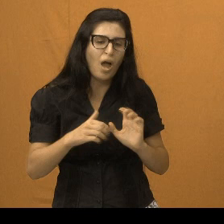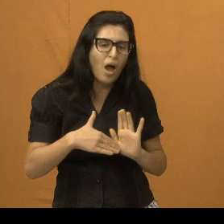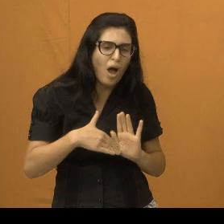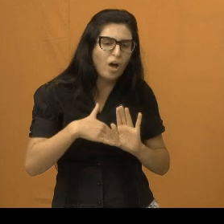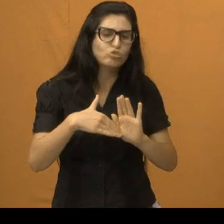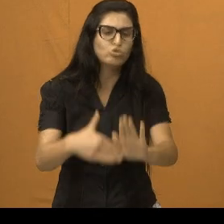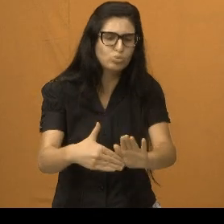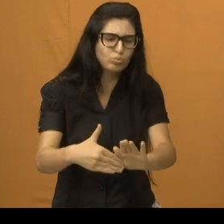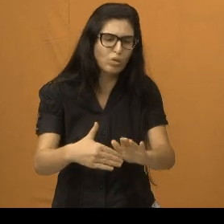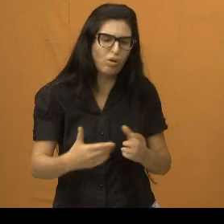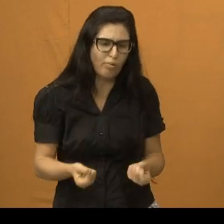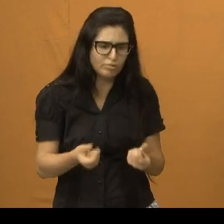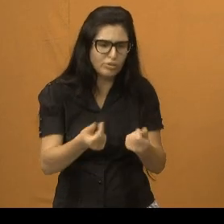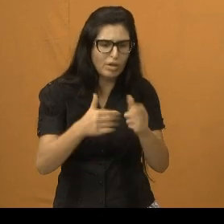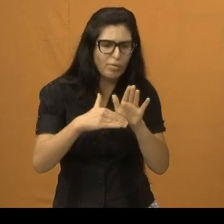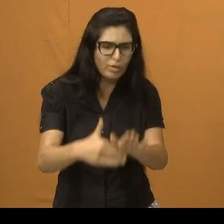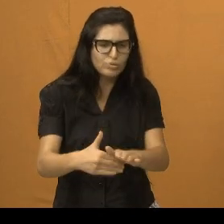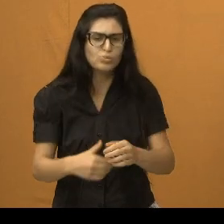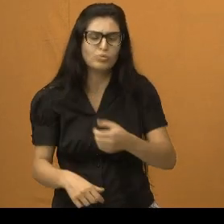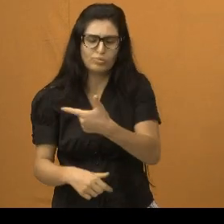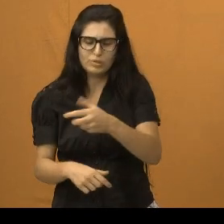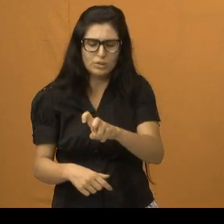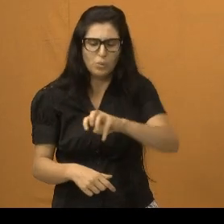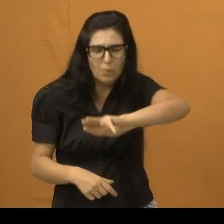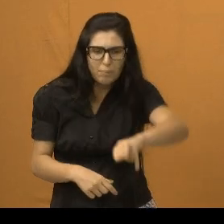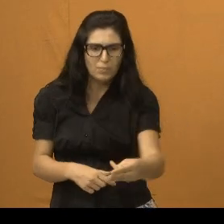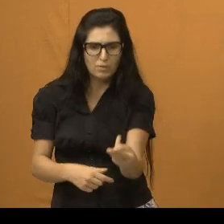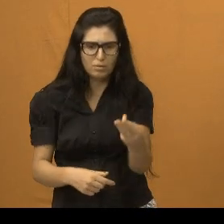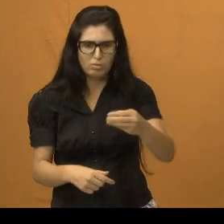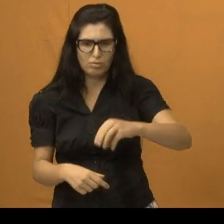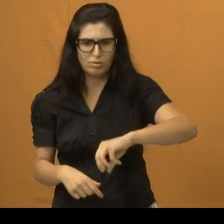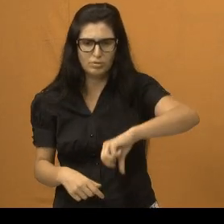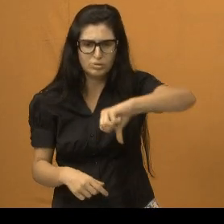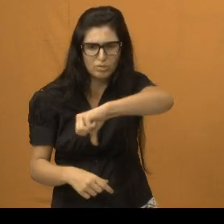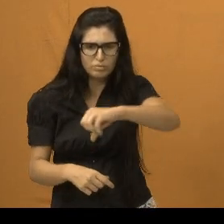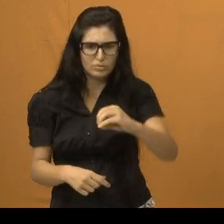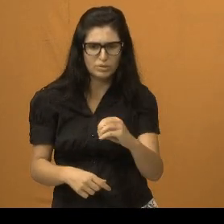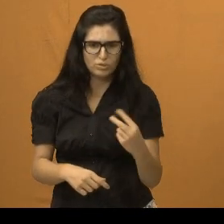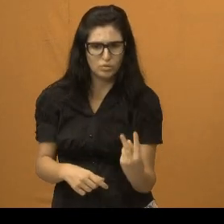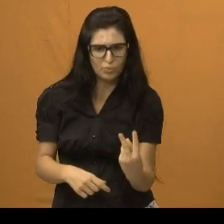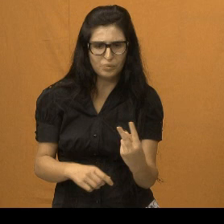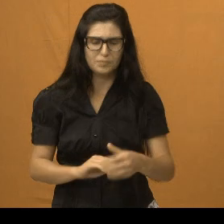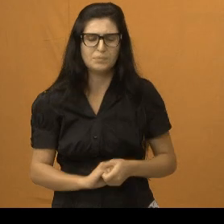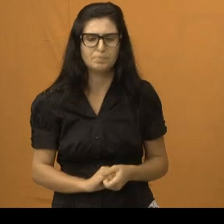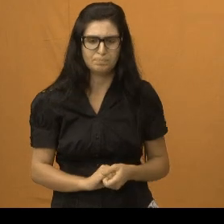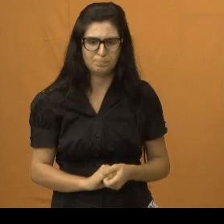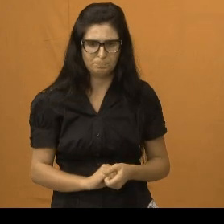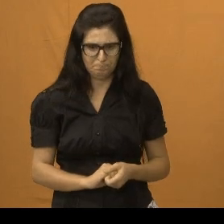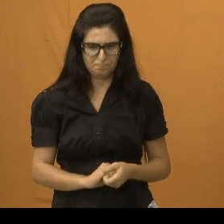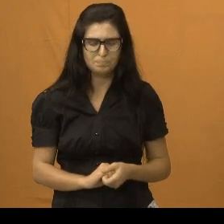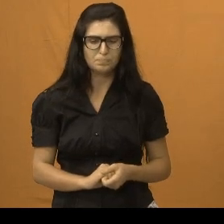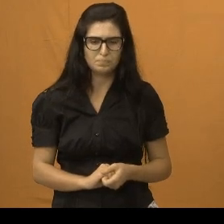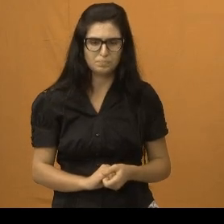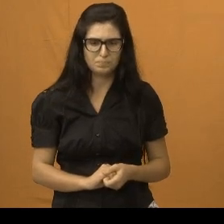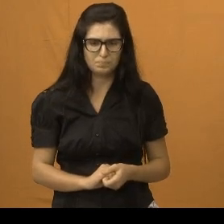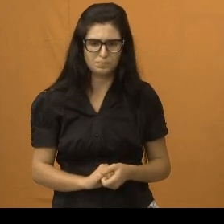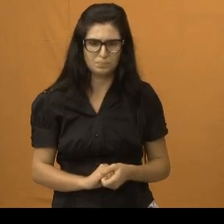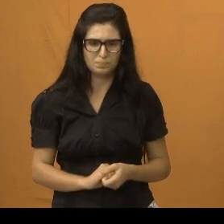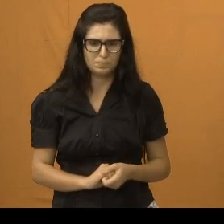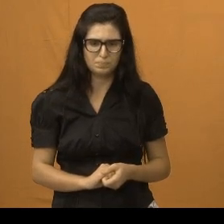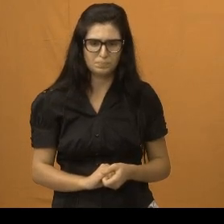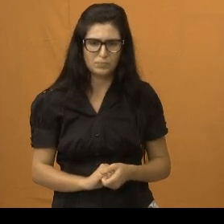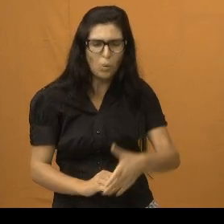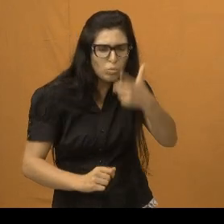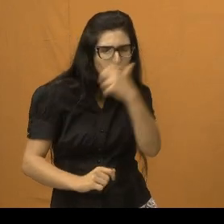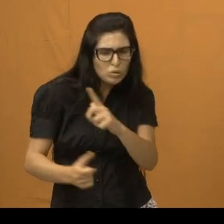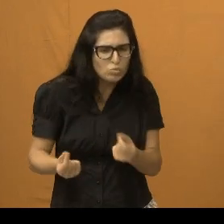nós tivemos a previsão em 25 milhões 902, né? E